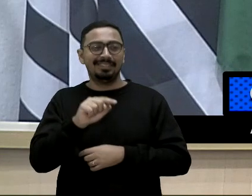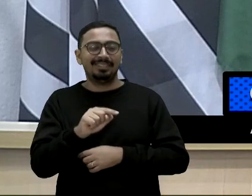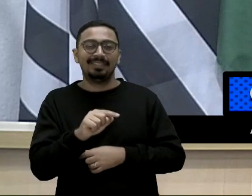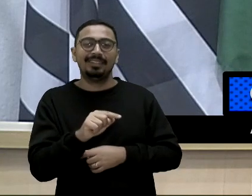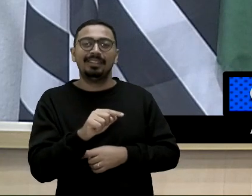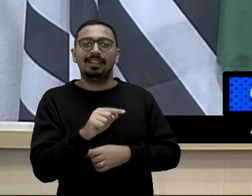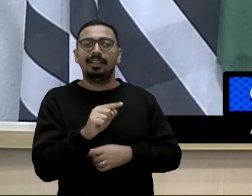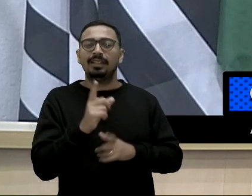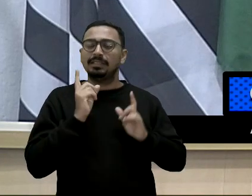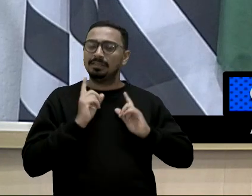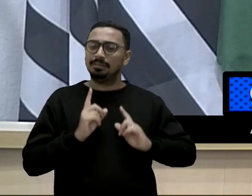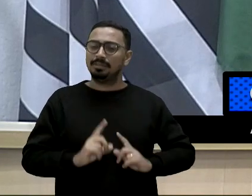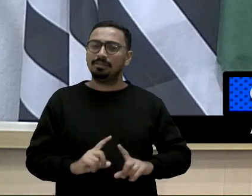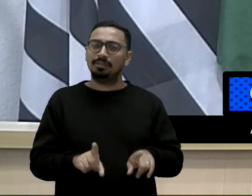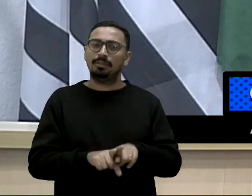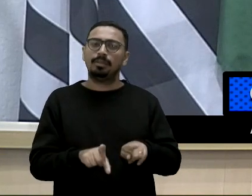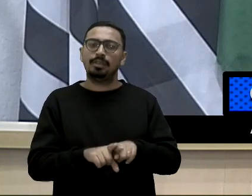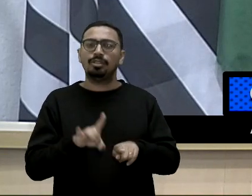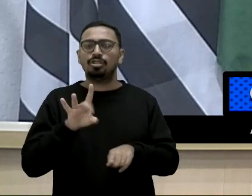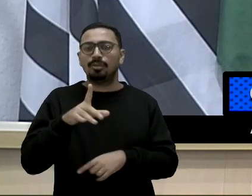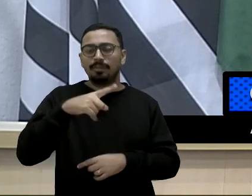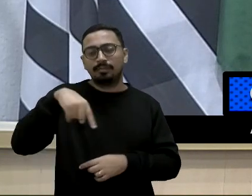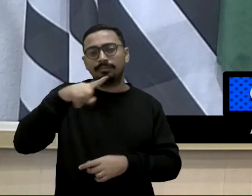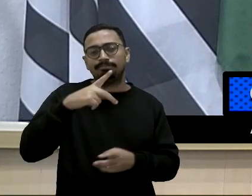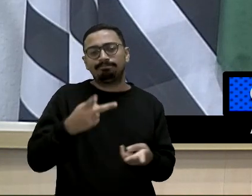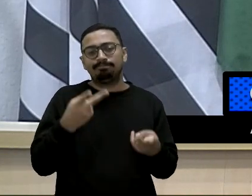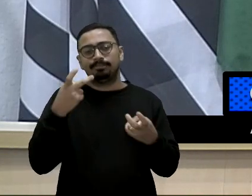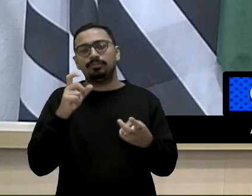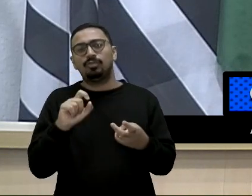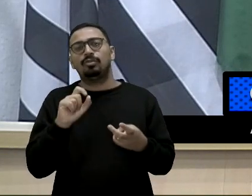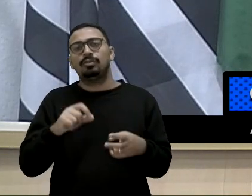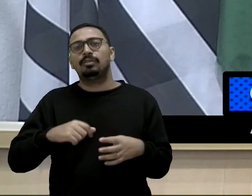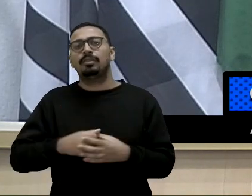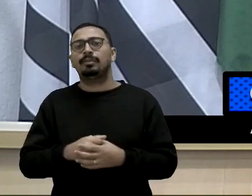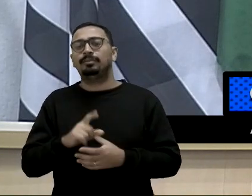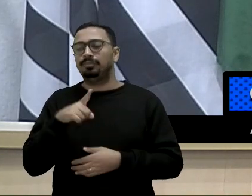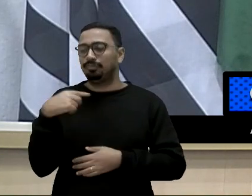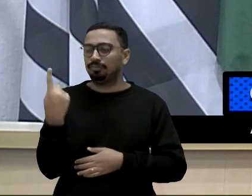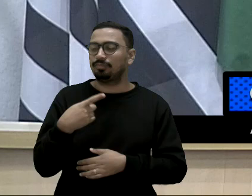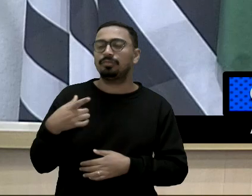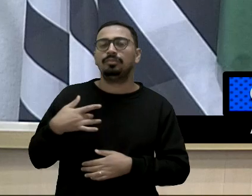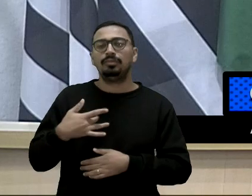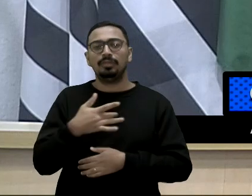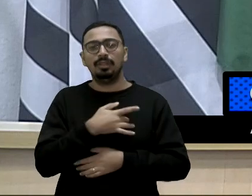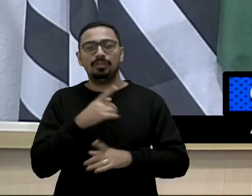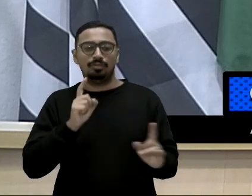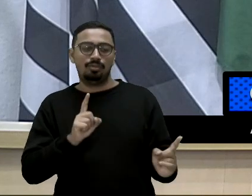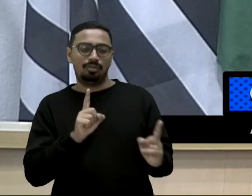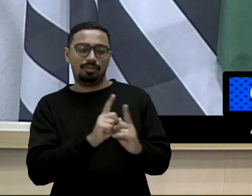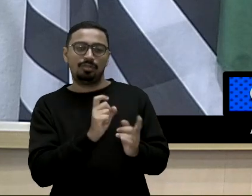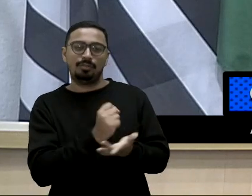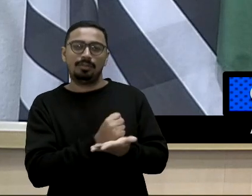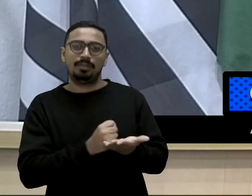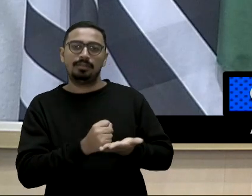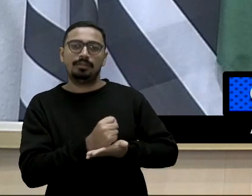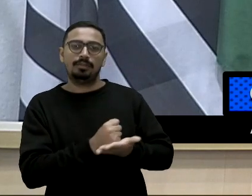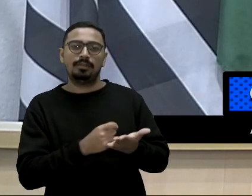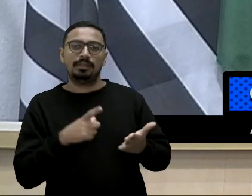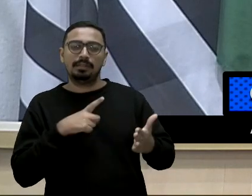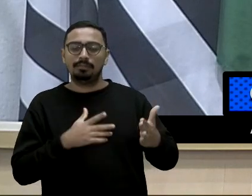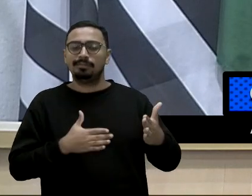Então, assim, é só para deixar marcado aqui que nós, enquanto saúde, enquanto atenção básica, dentro dos nossos